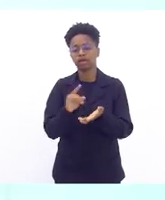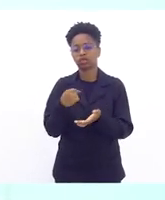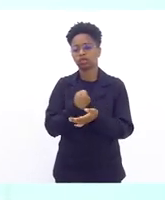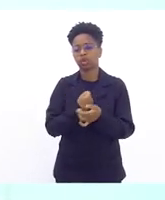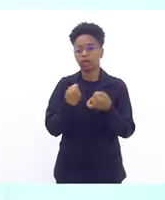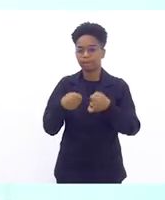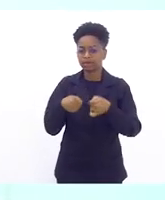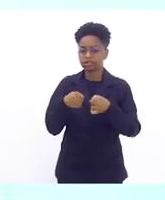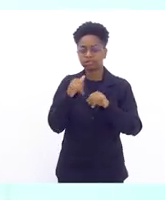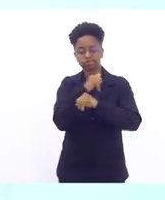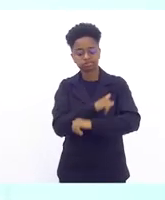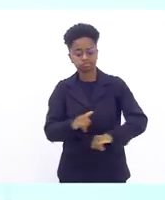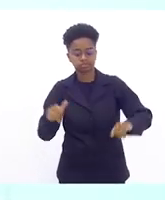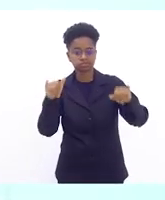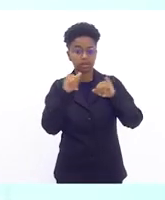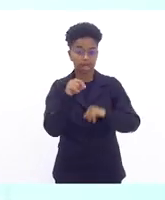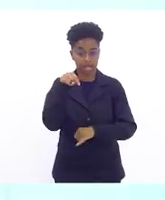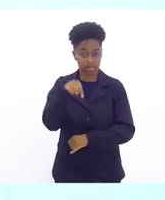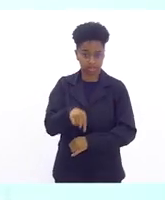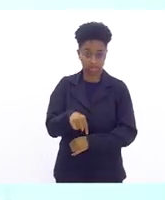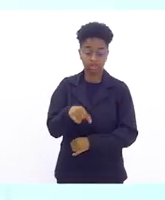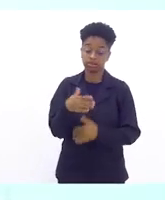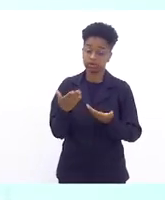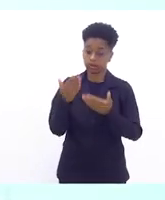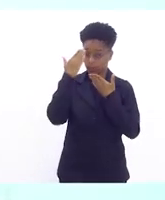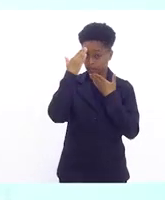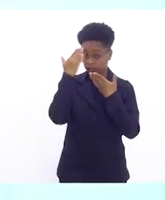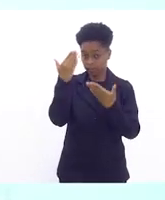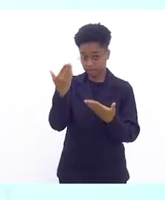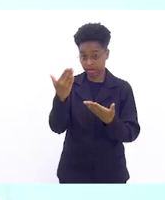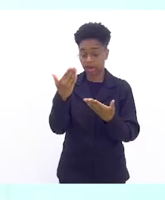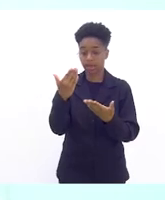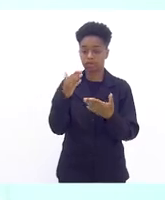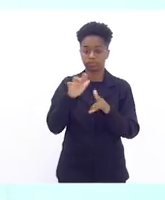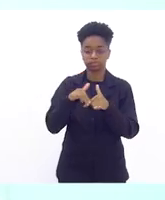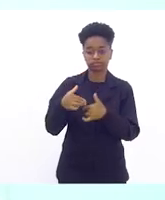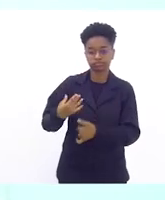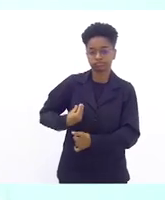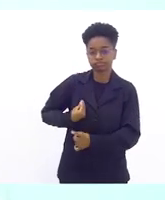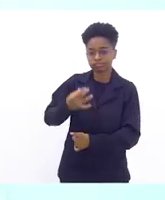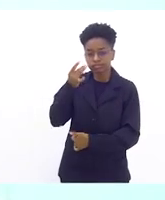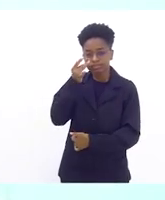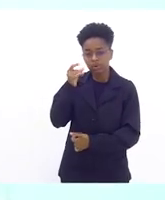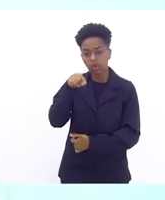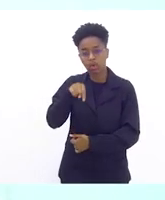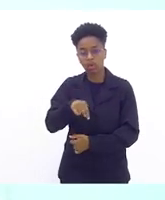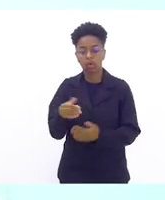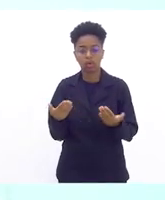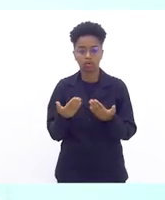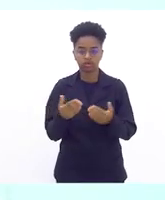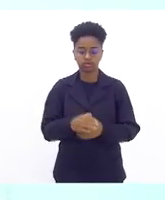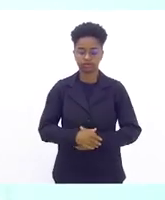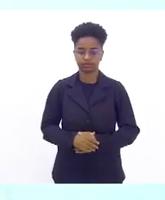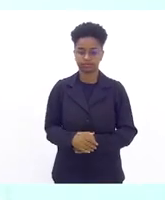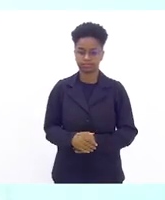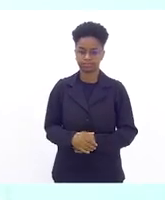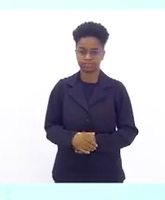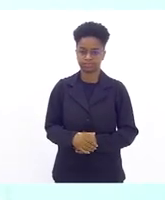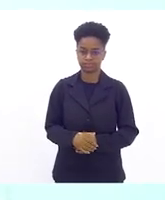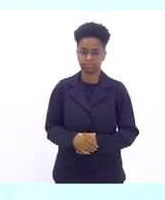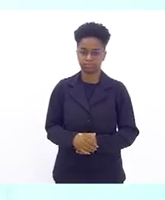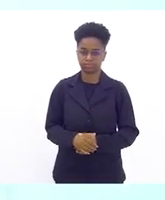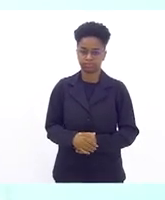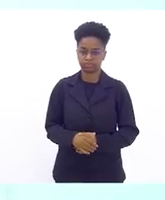Ressoar dentro da sua casa que vem da ruas né então muito obrigado pela pela presença de vossa excelência